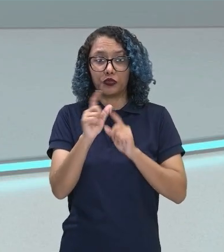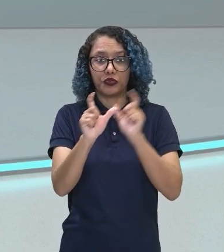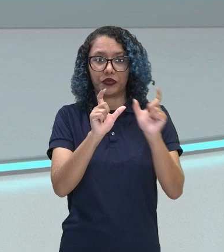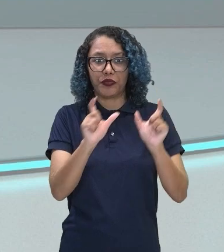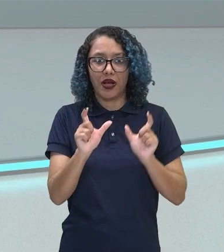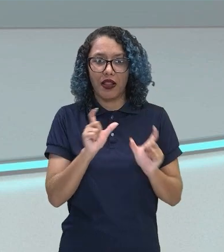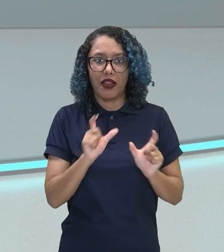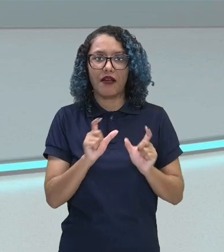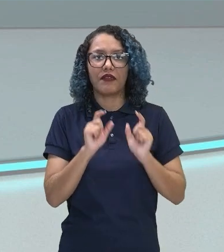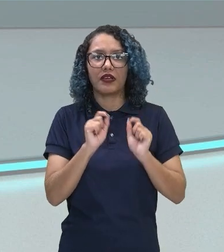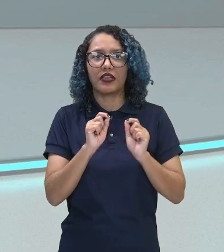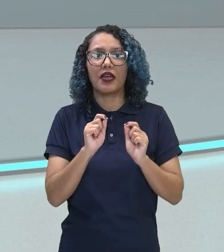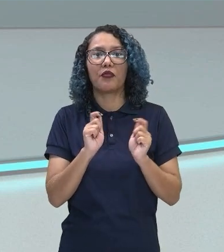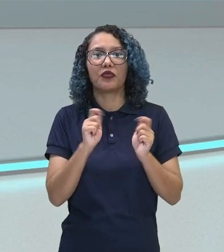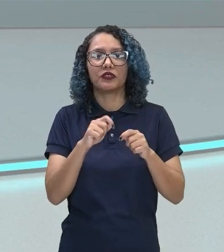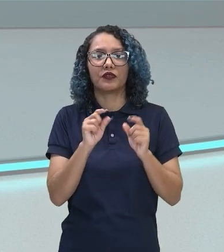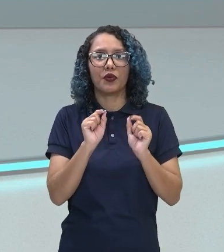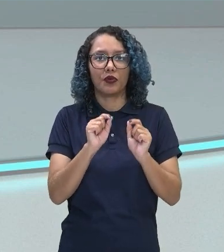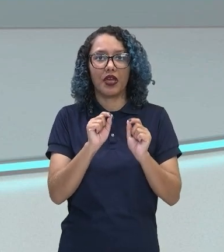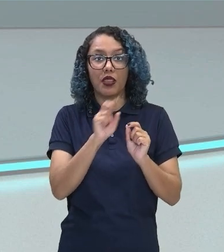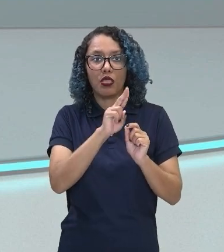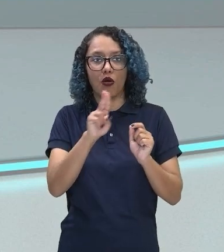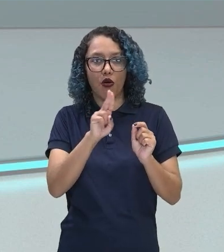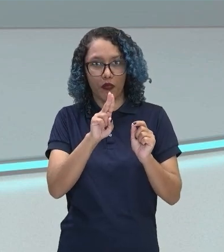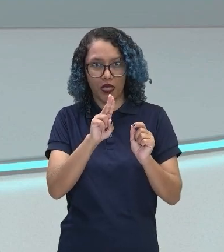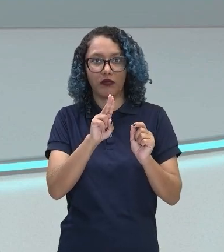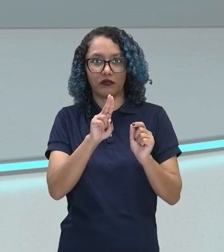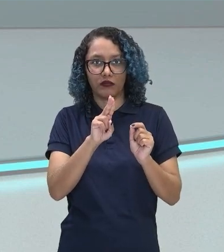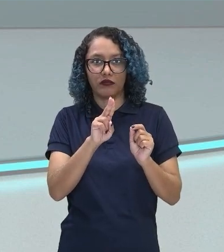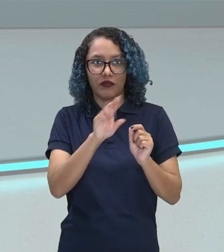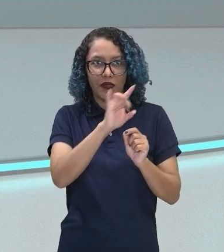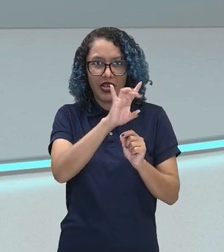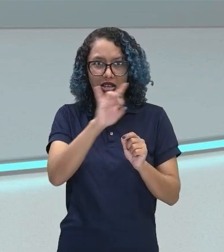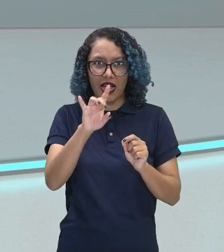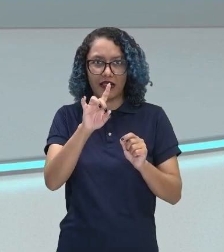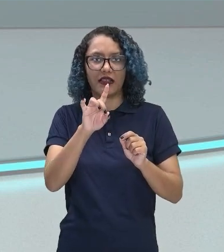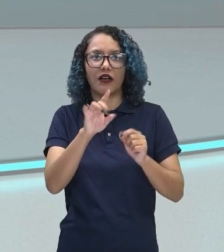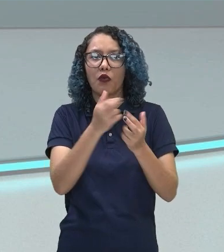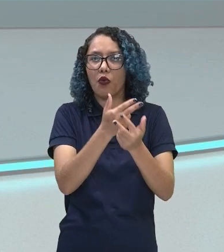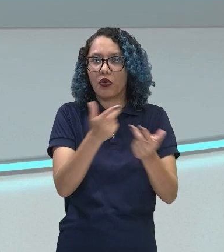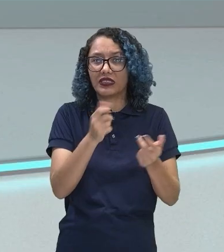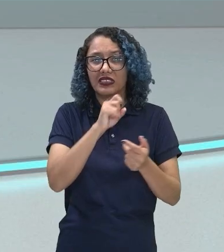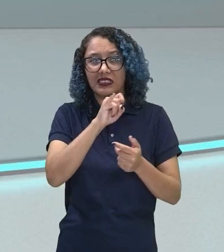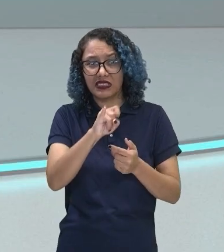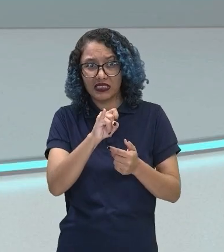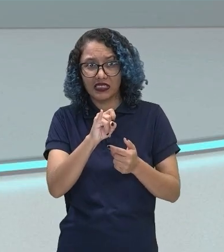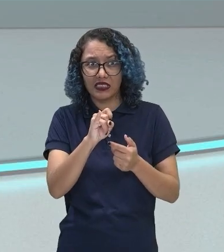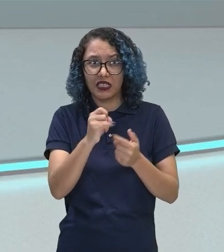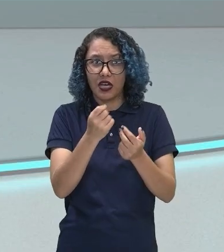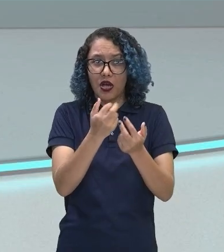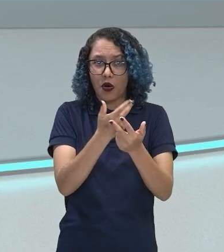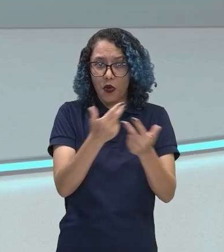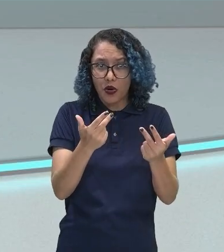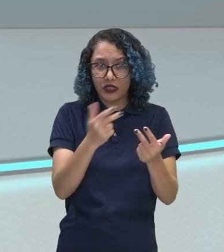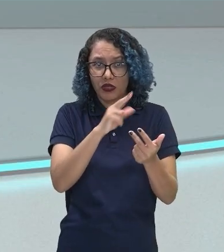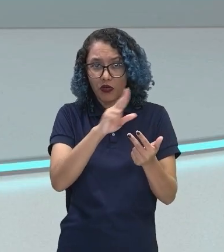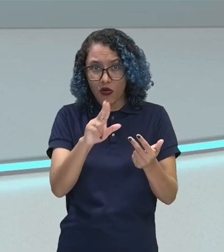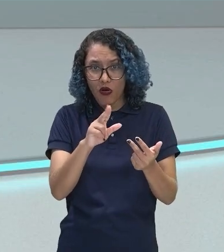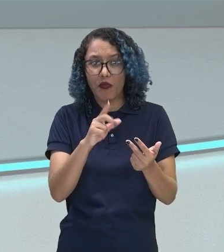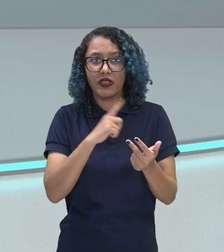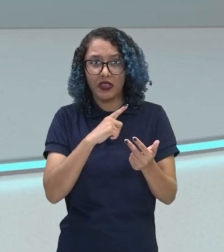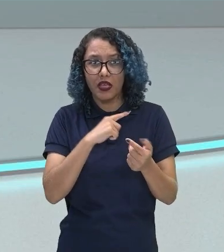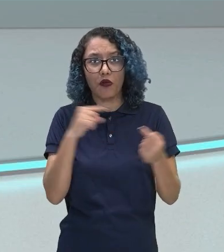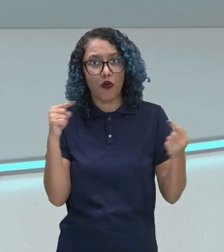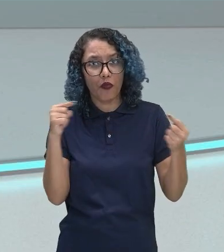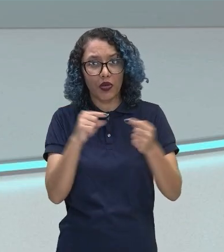Tudo que existe, se ele tem um nome, ele é, então, um substantivo. Na língua inglesa, não é diferente. Então, partindo